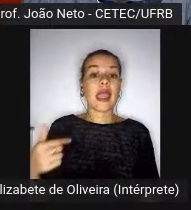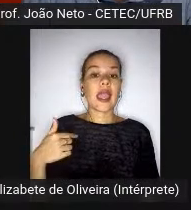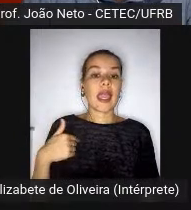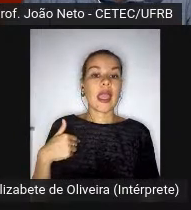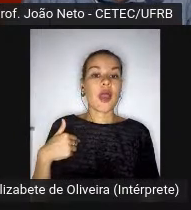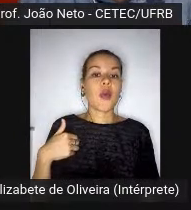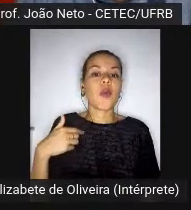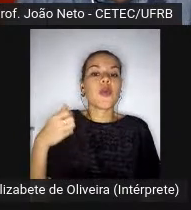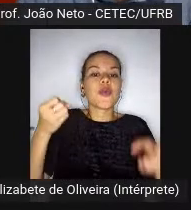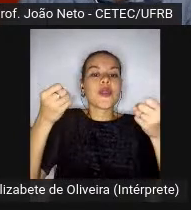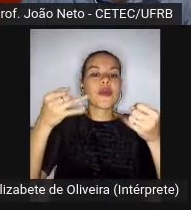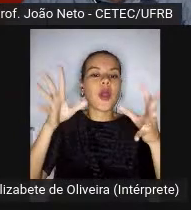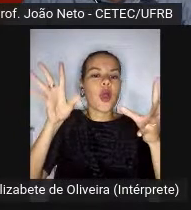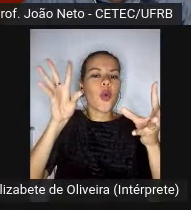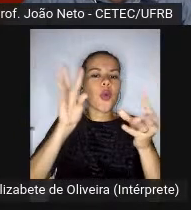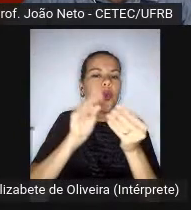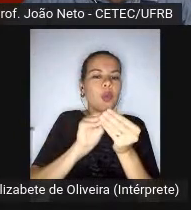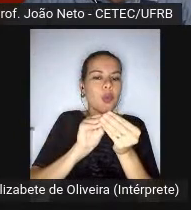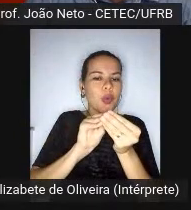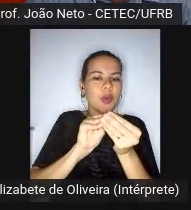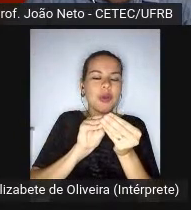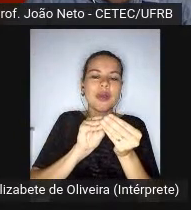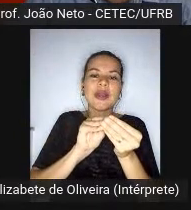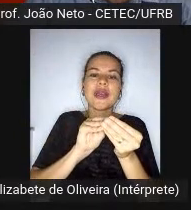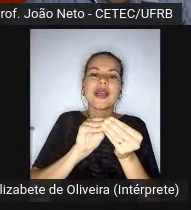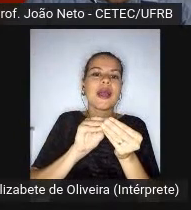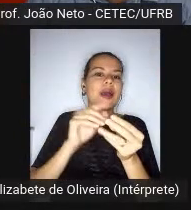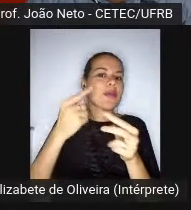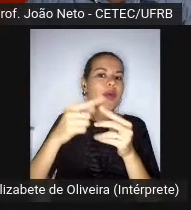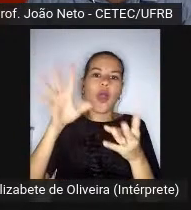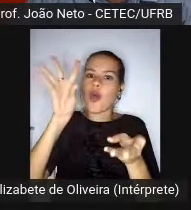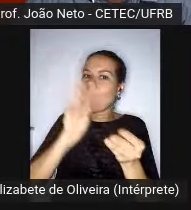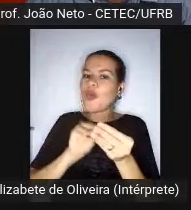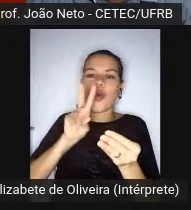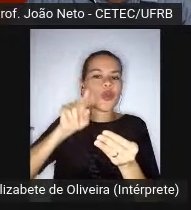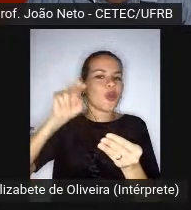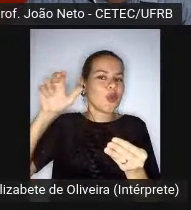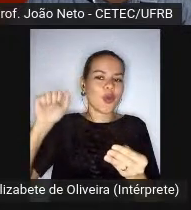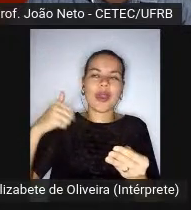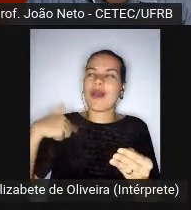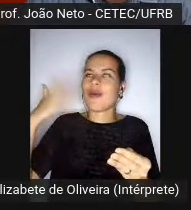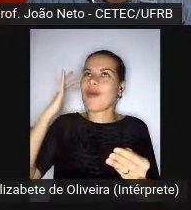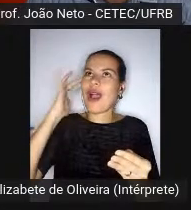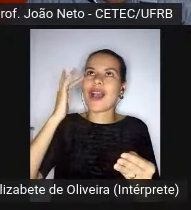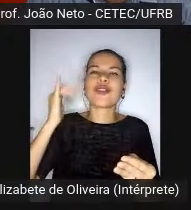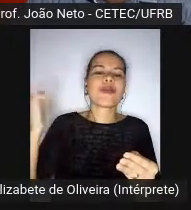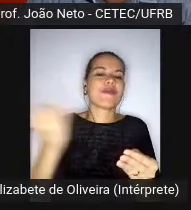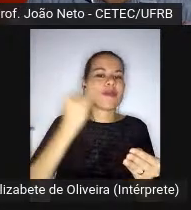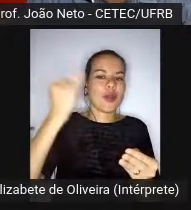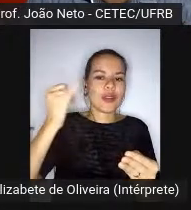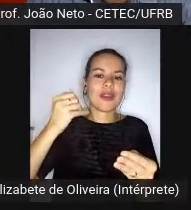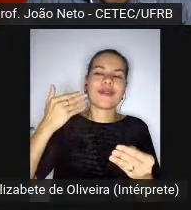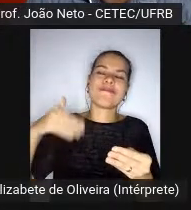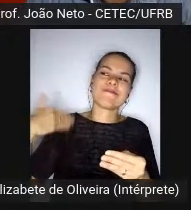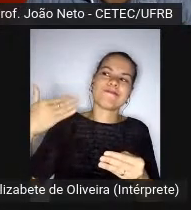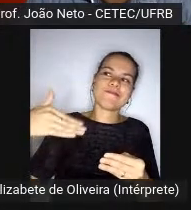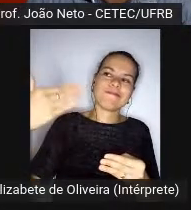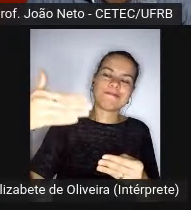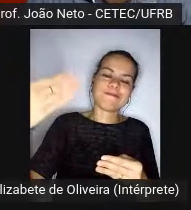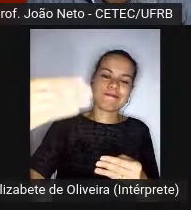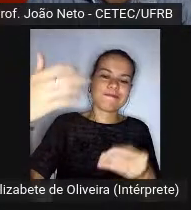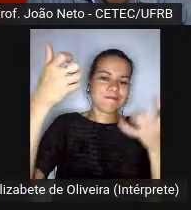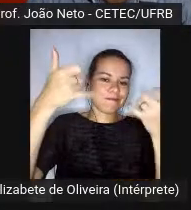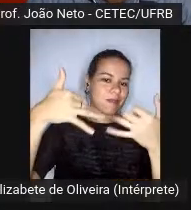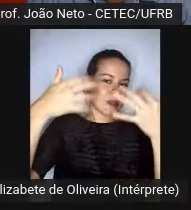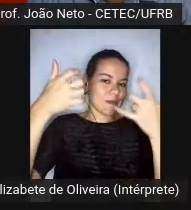conclusão eu quero Até porque esse assunto para mim não se conclui é um assunto que tem campo ainda para mim tá